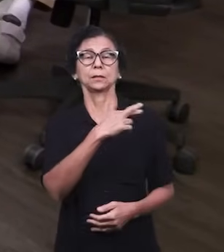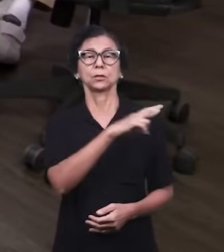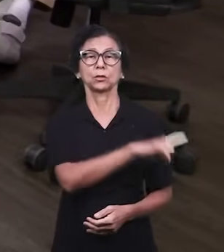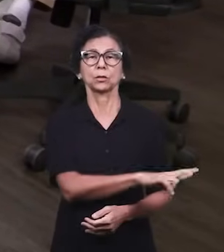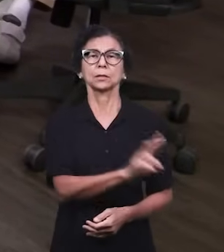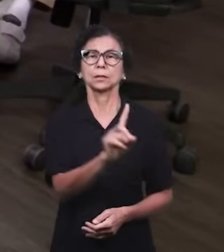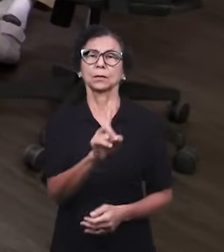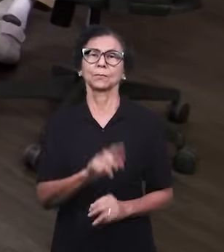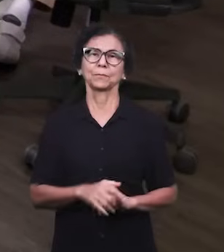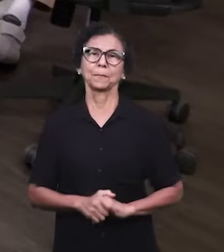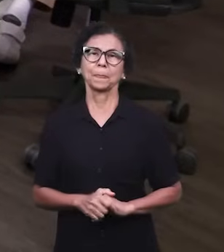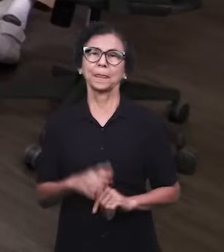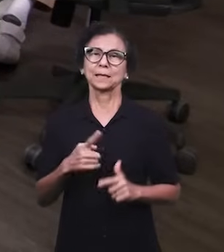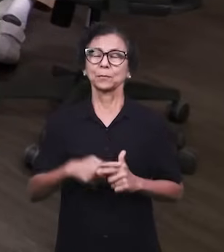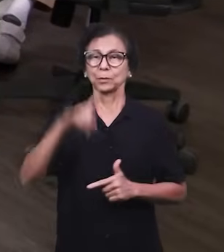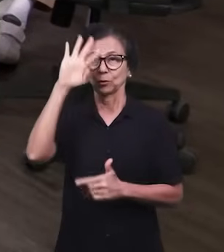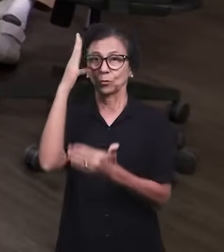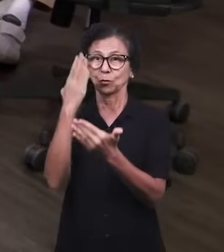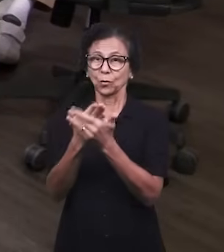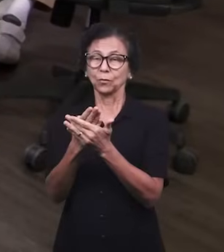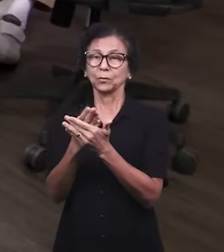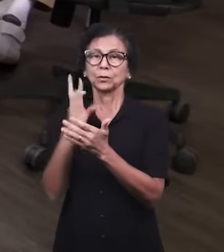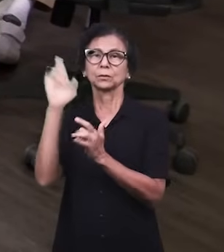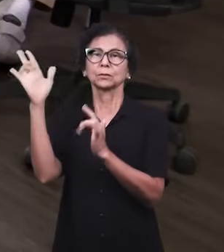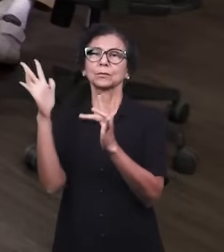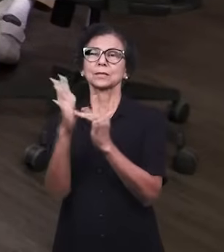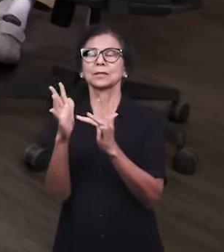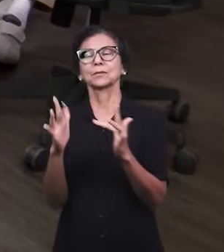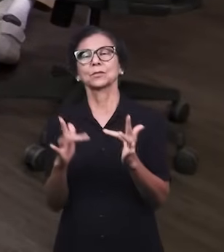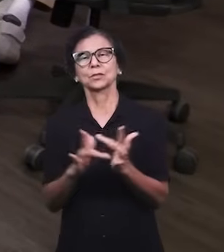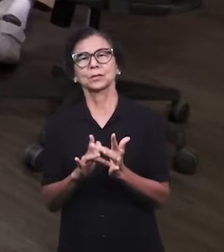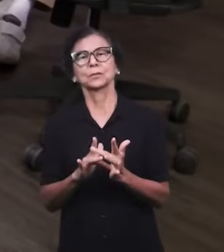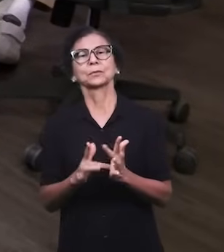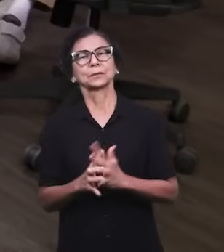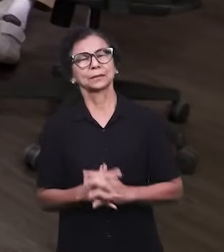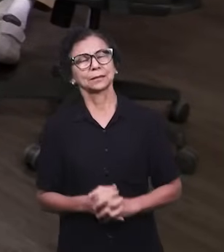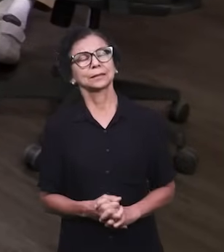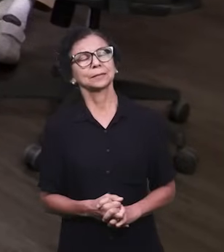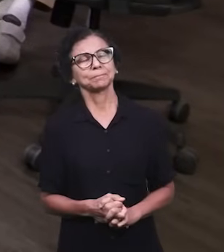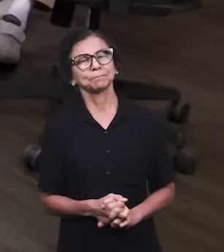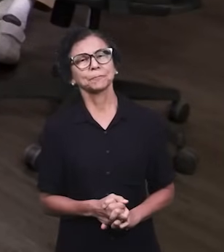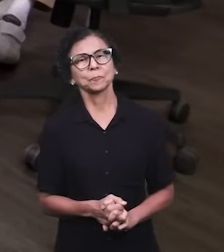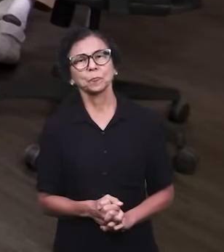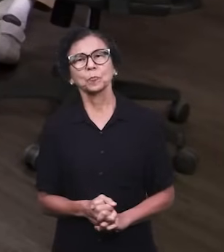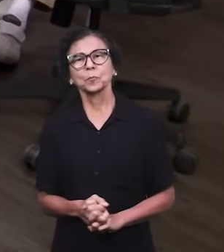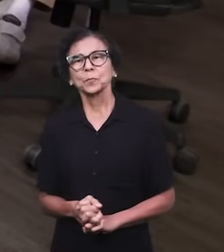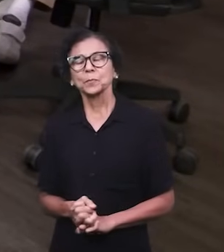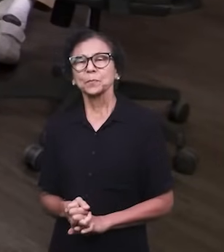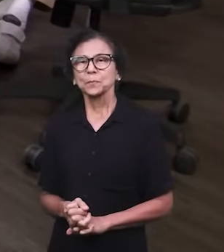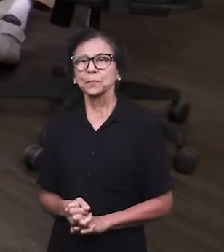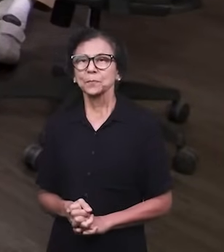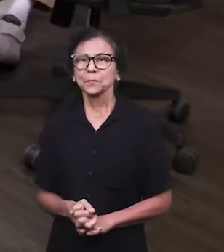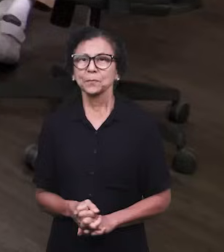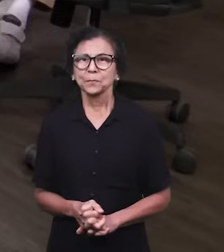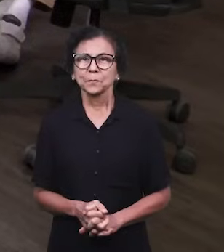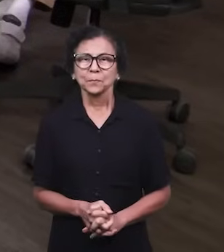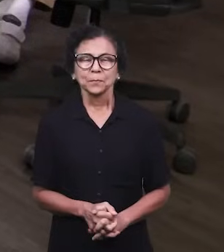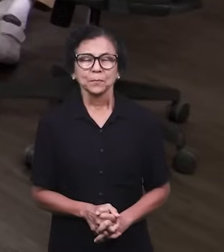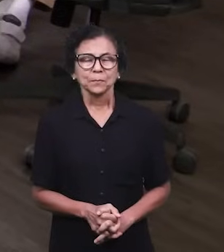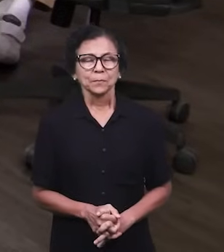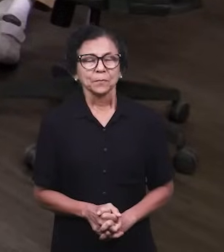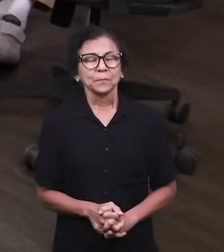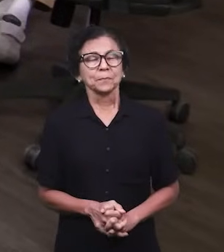ele estar diante de Jesus e diante de uma palavra do Senhor Jesus. Então esse aspecto, voltando à pergunta, qual a importância da fé